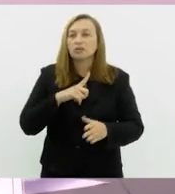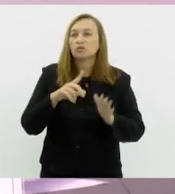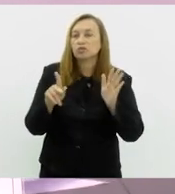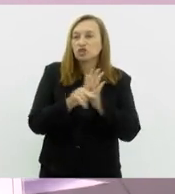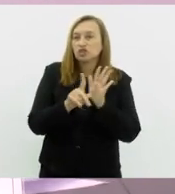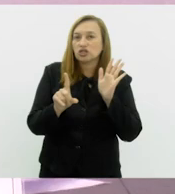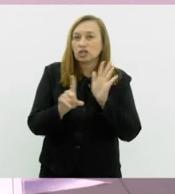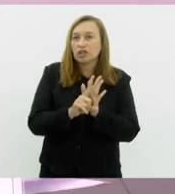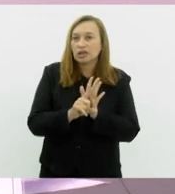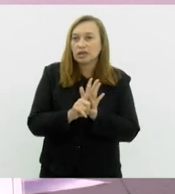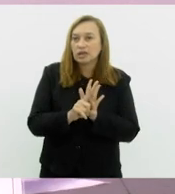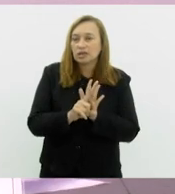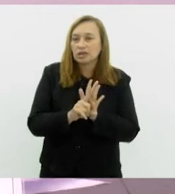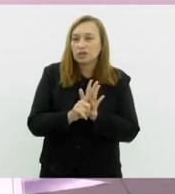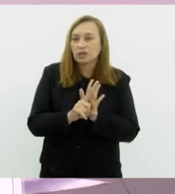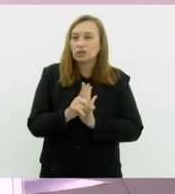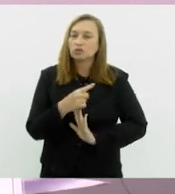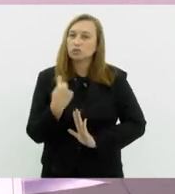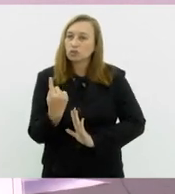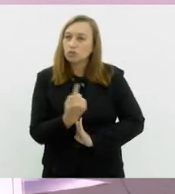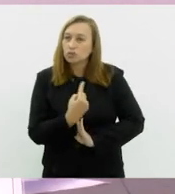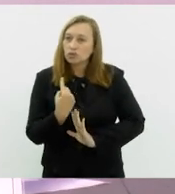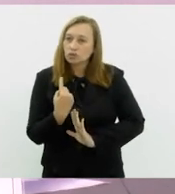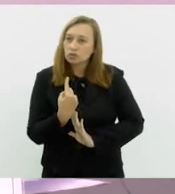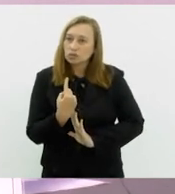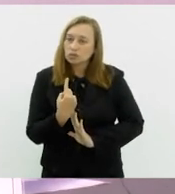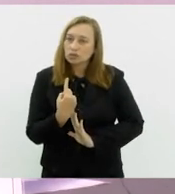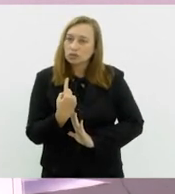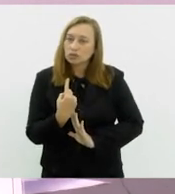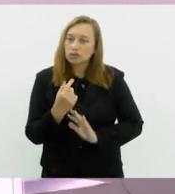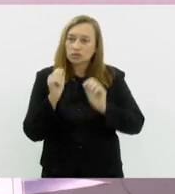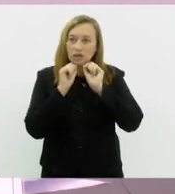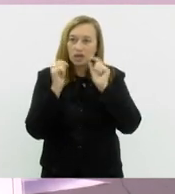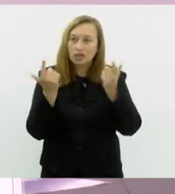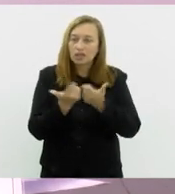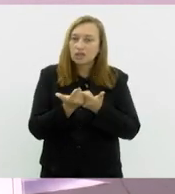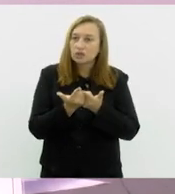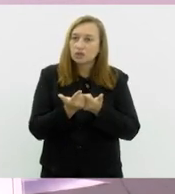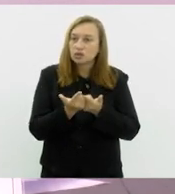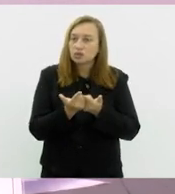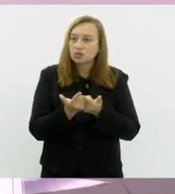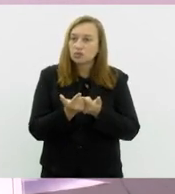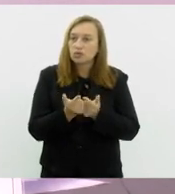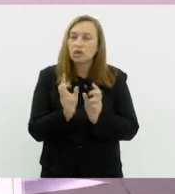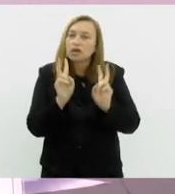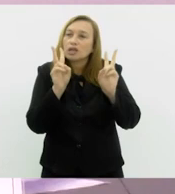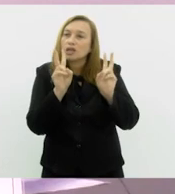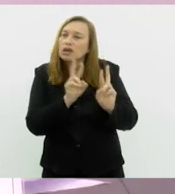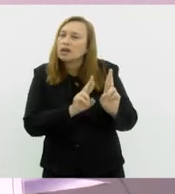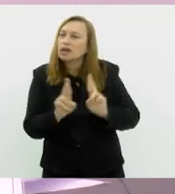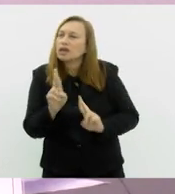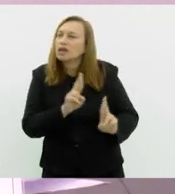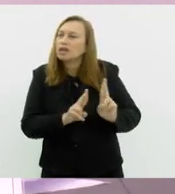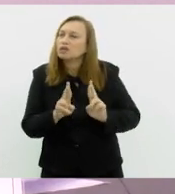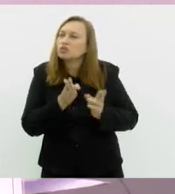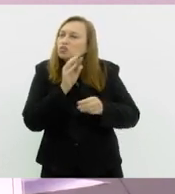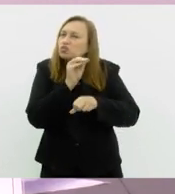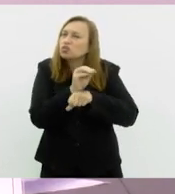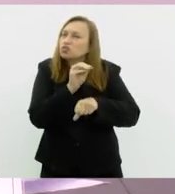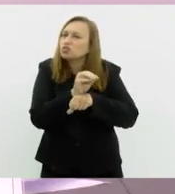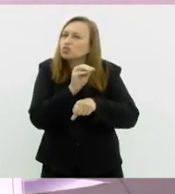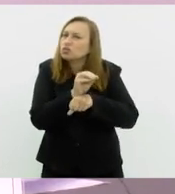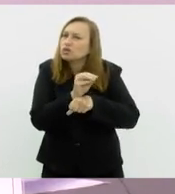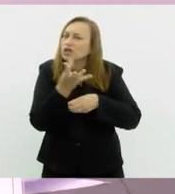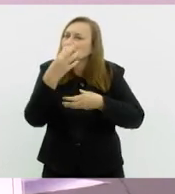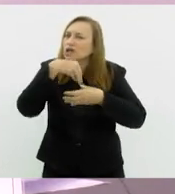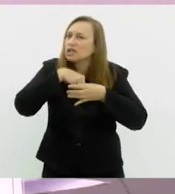lei de nossa autoria tramitando na Assembleia Legislativa que diz respeito a esses cuidados